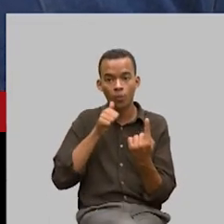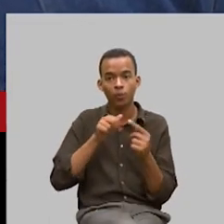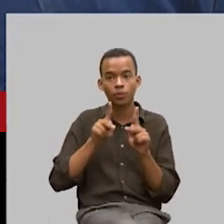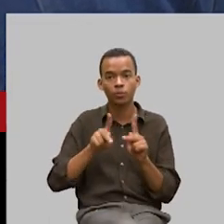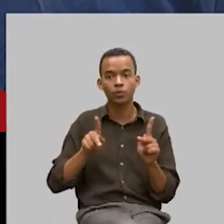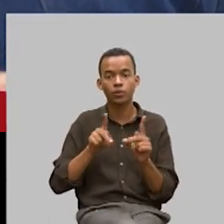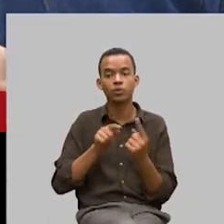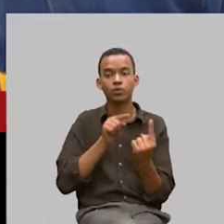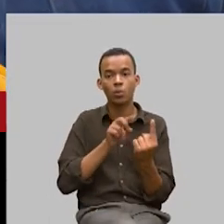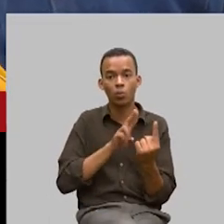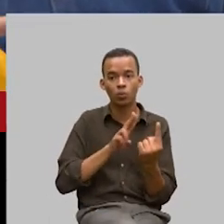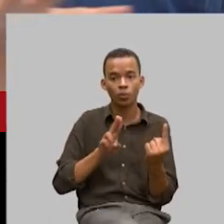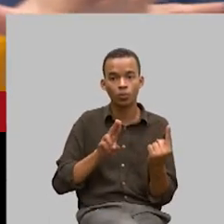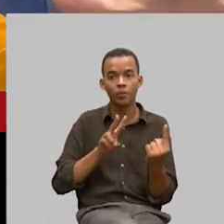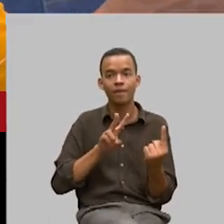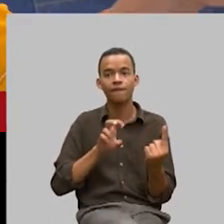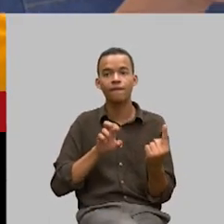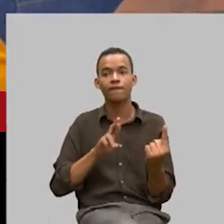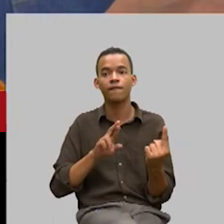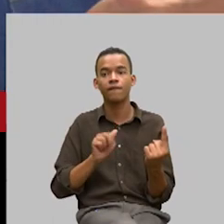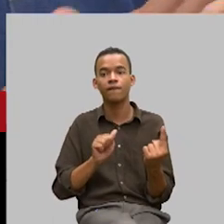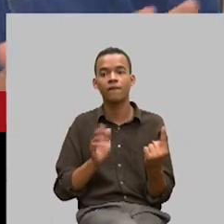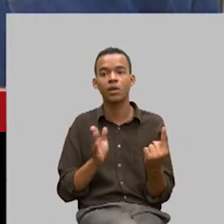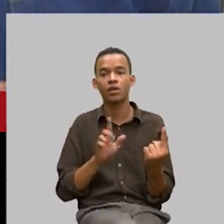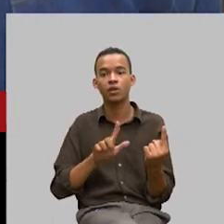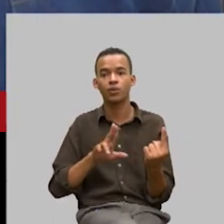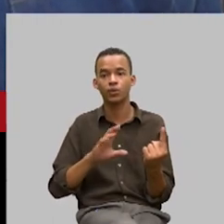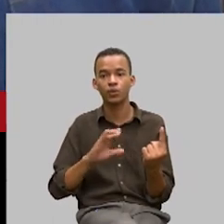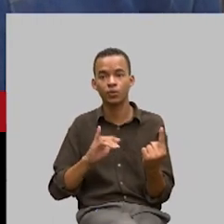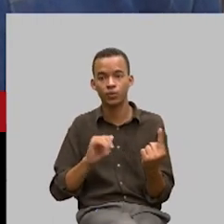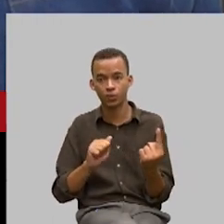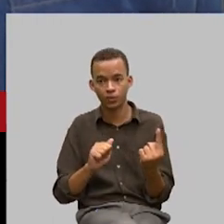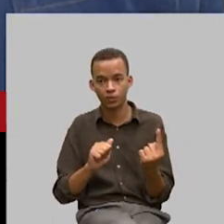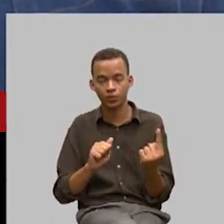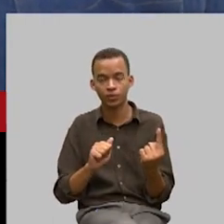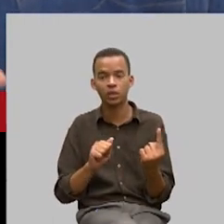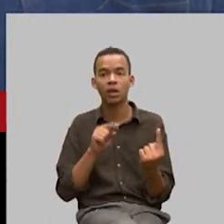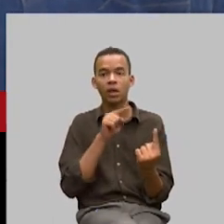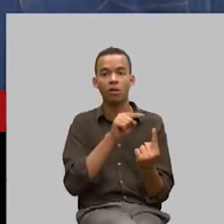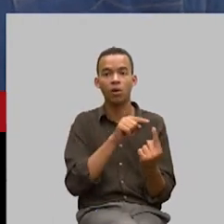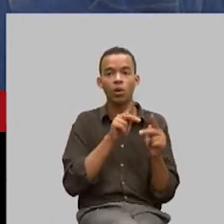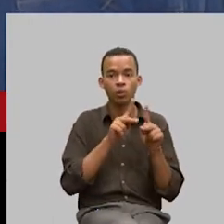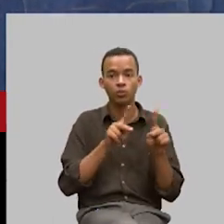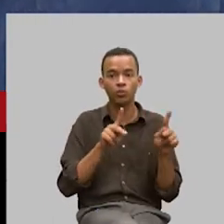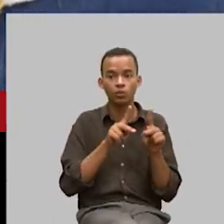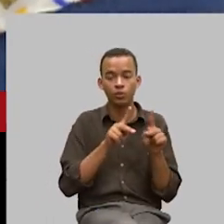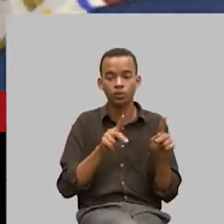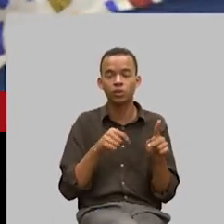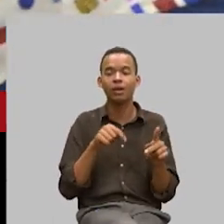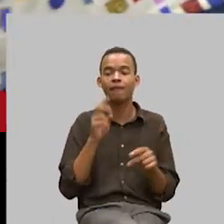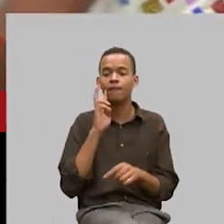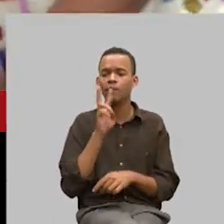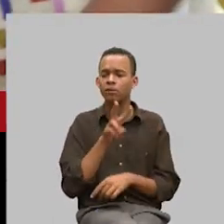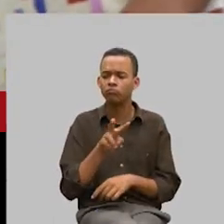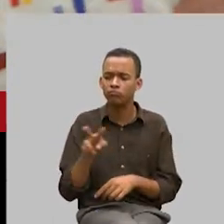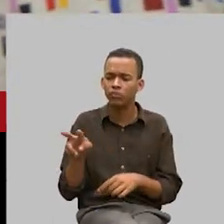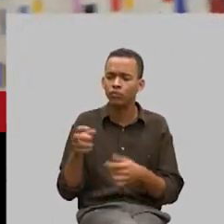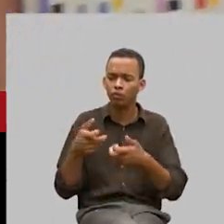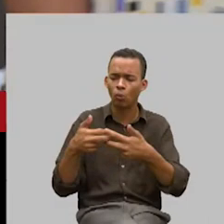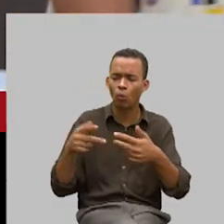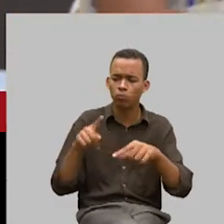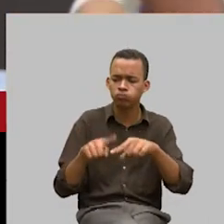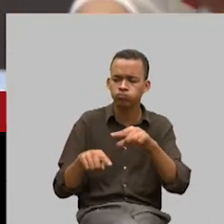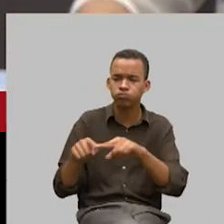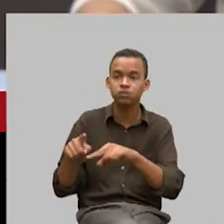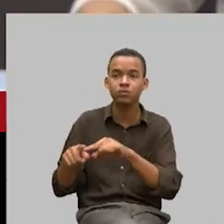Nossa formação quando a gente viu todos os elementos representando São Francisco ela simplesmente se identificou com todos aqueles elementos